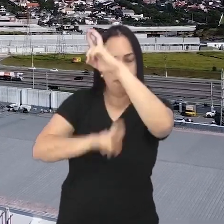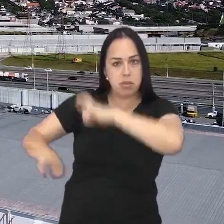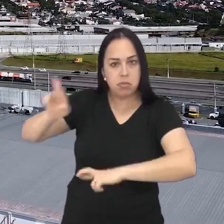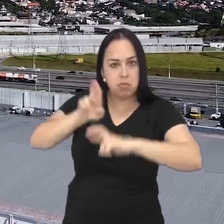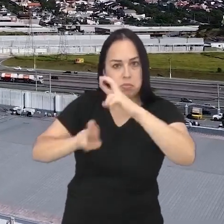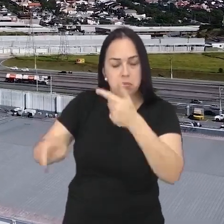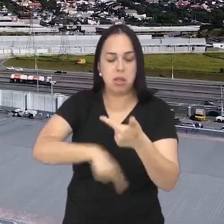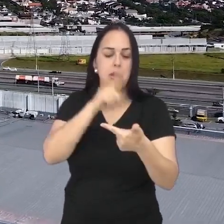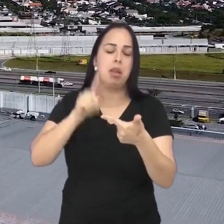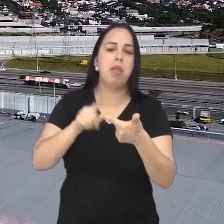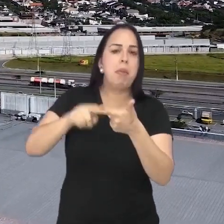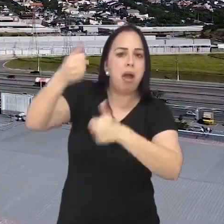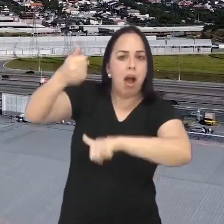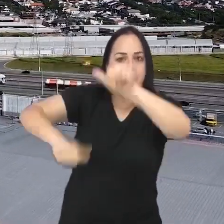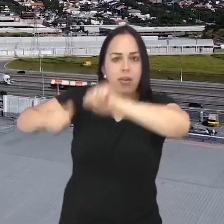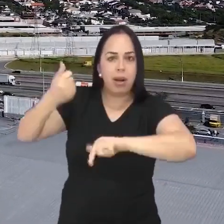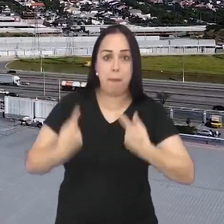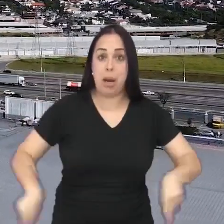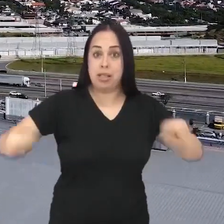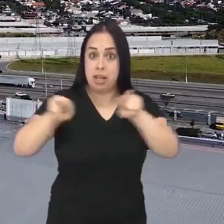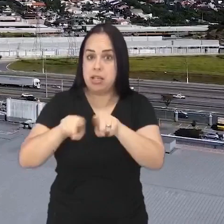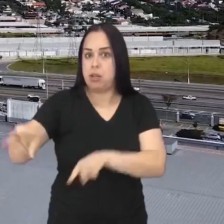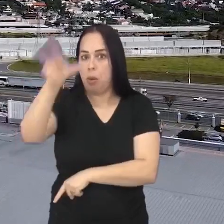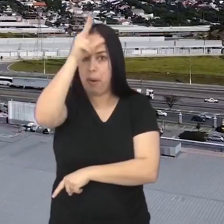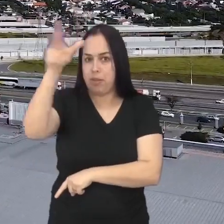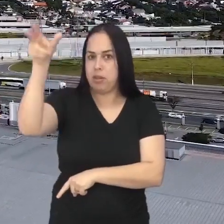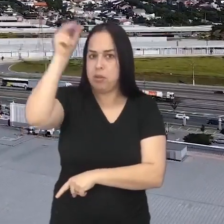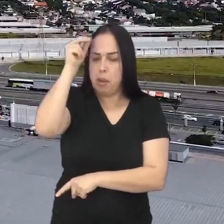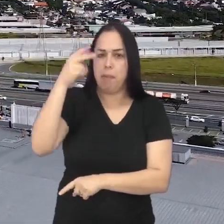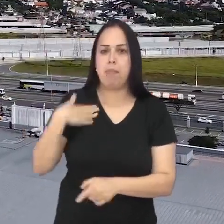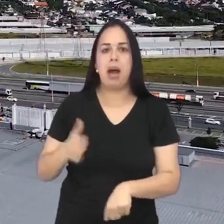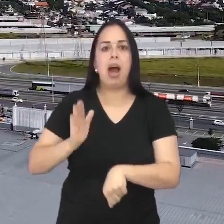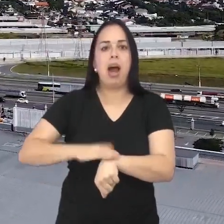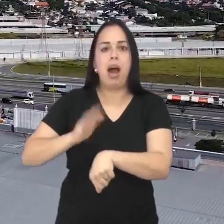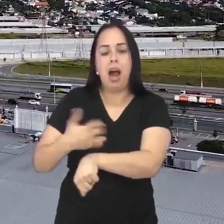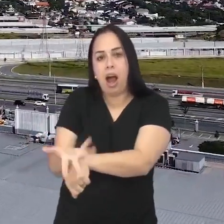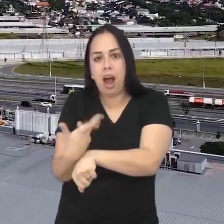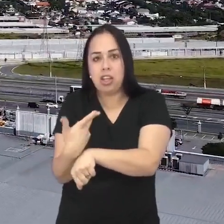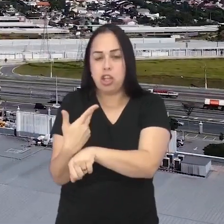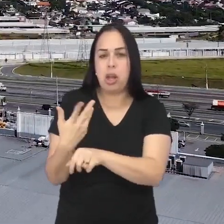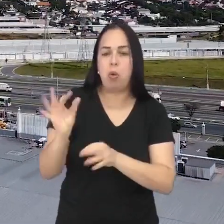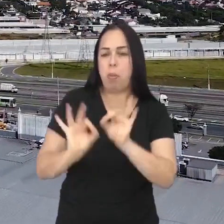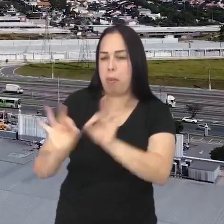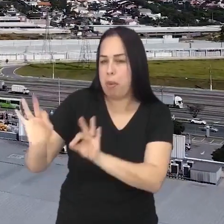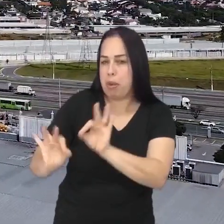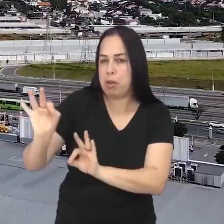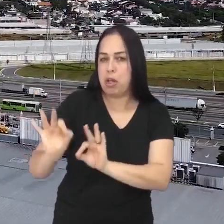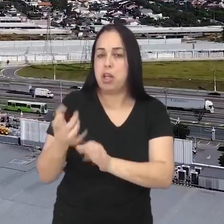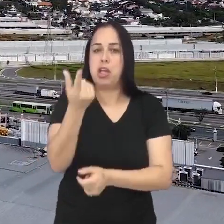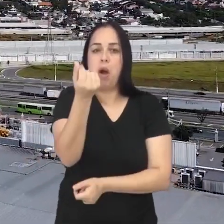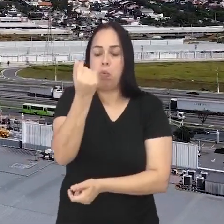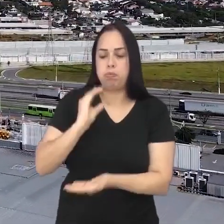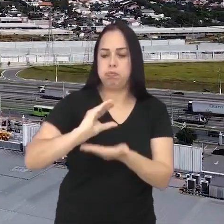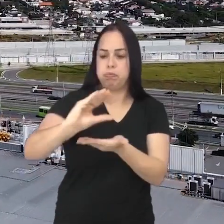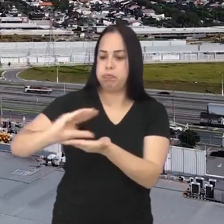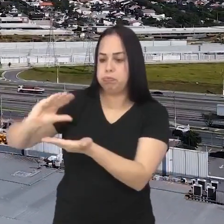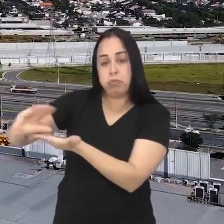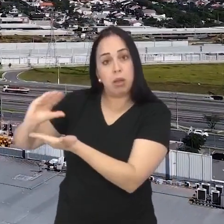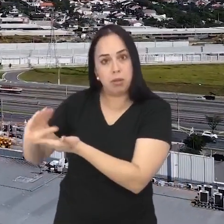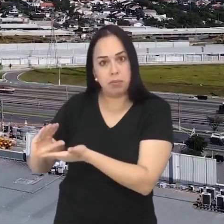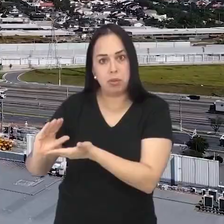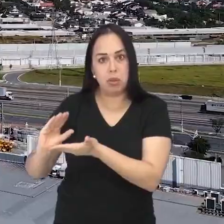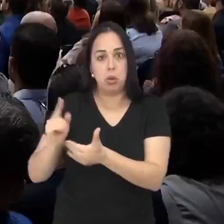de fiscalizador, o tribunal também atua em parceria com os municípios para otimizar o planejamento e a utilização